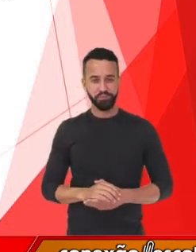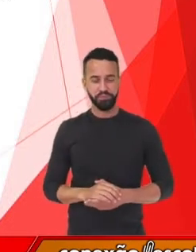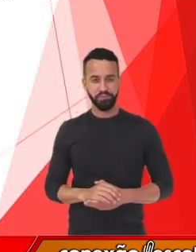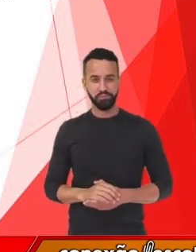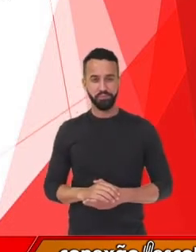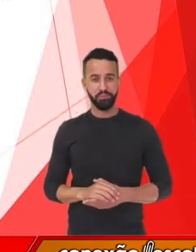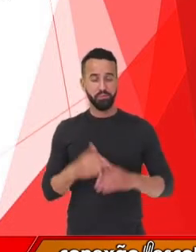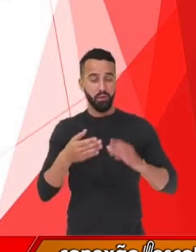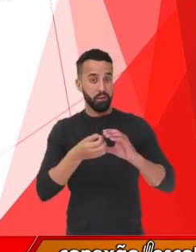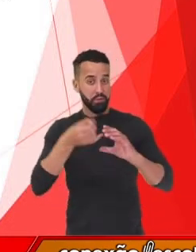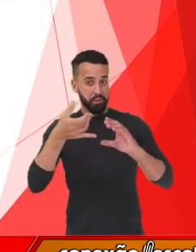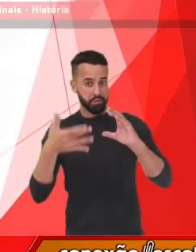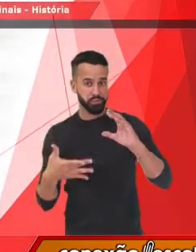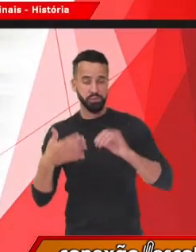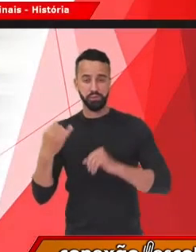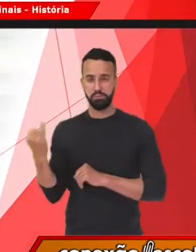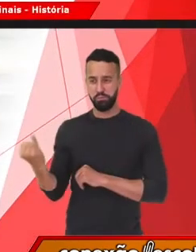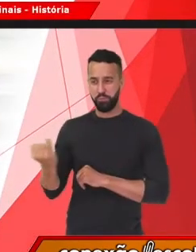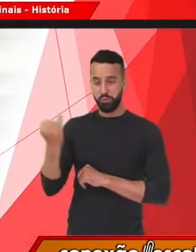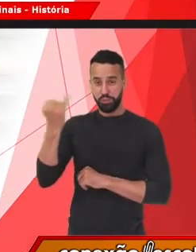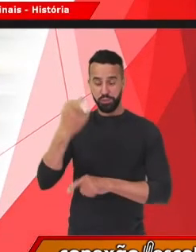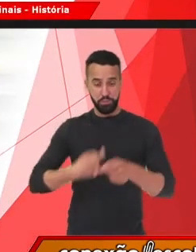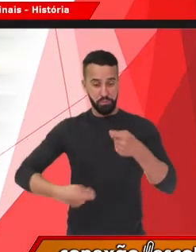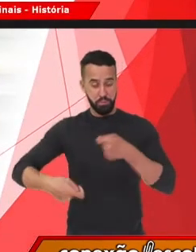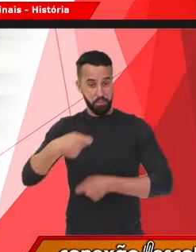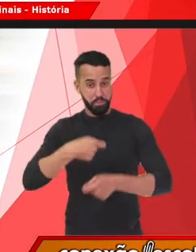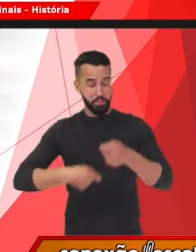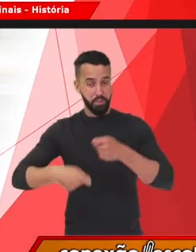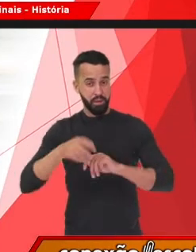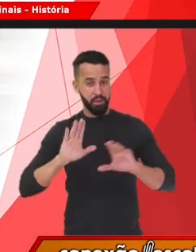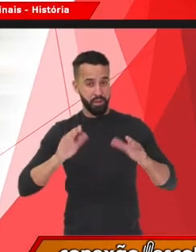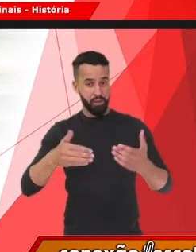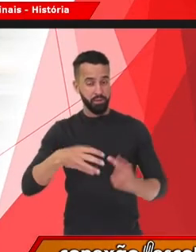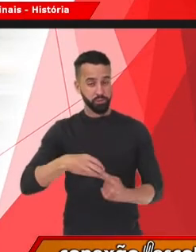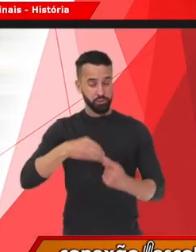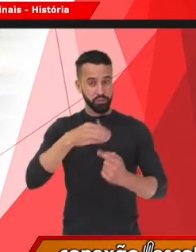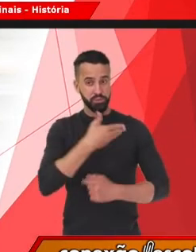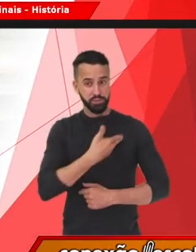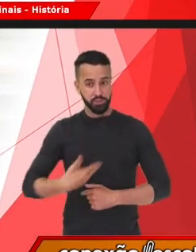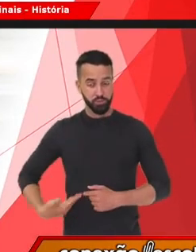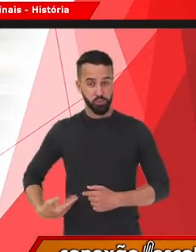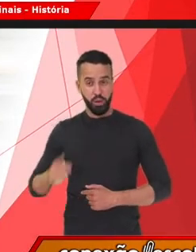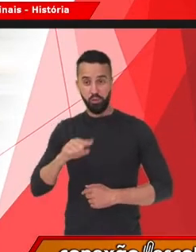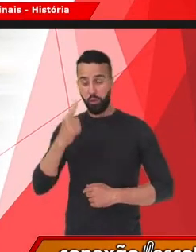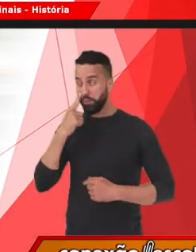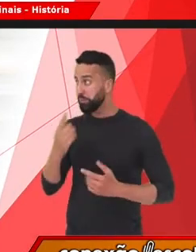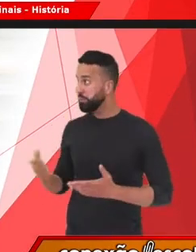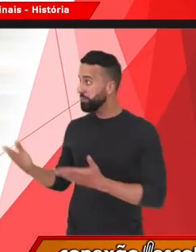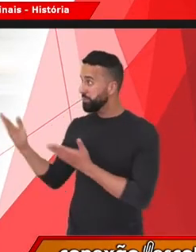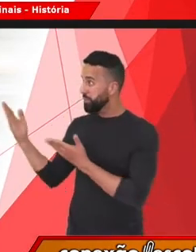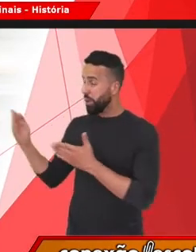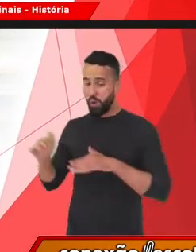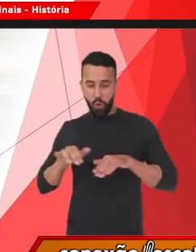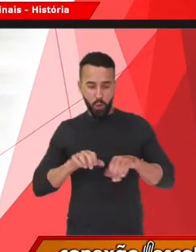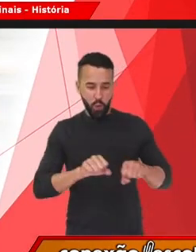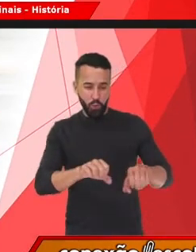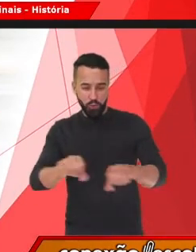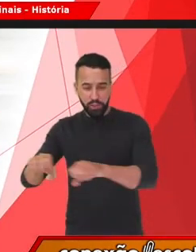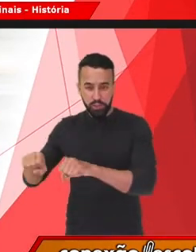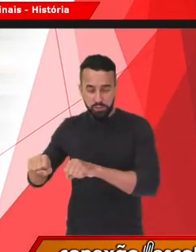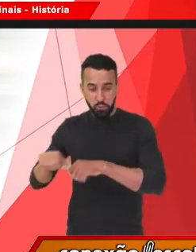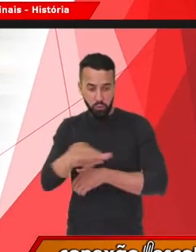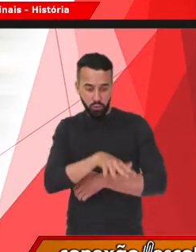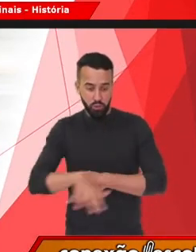Outra característica importante do mercantilismo era o neocolonialismo, ou seja, a exploração de